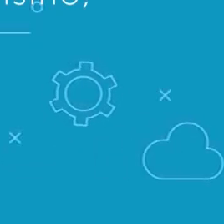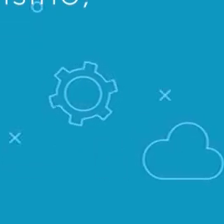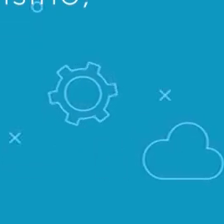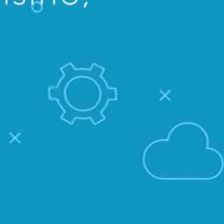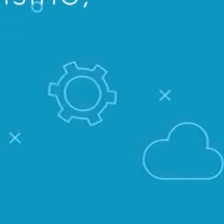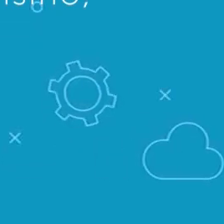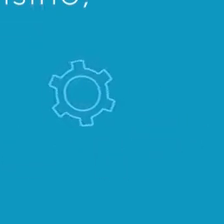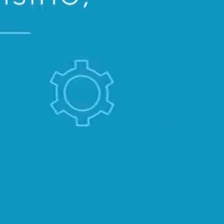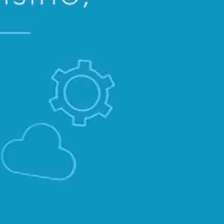tchau.